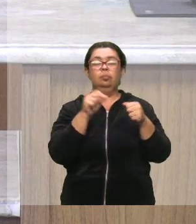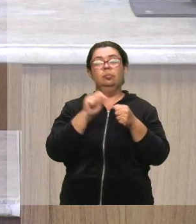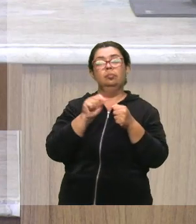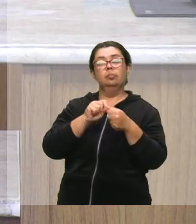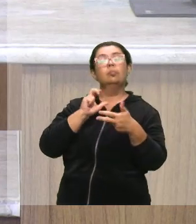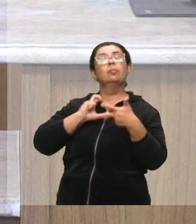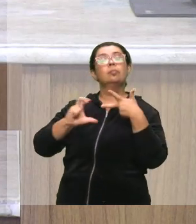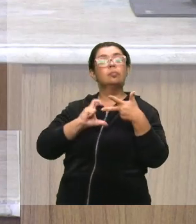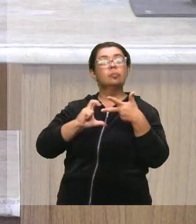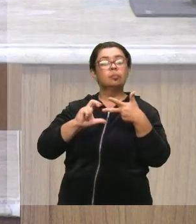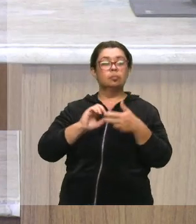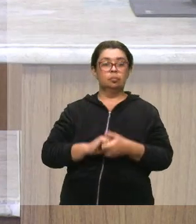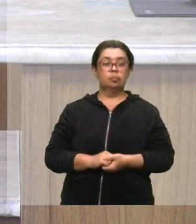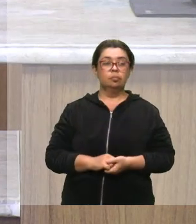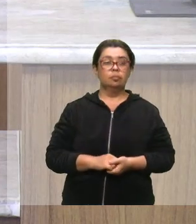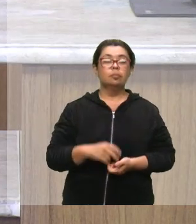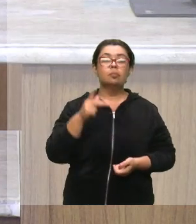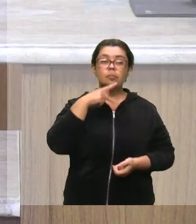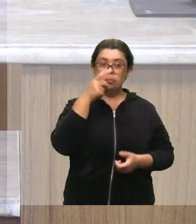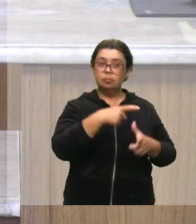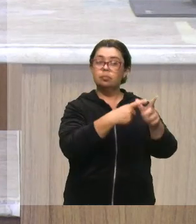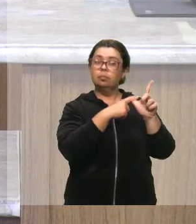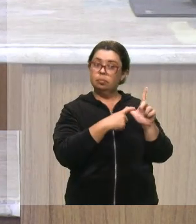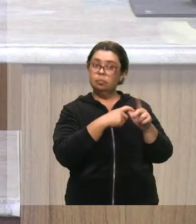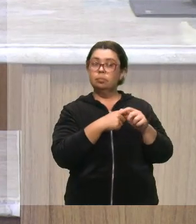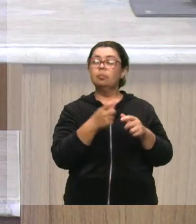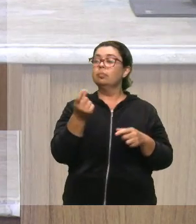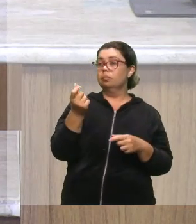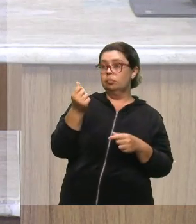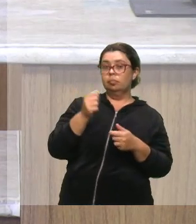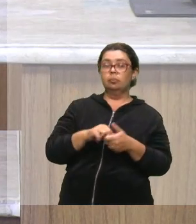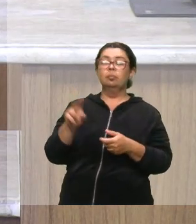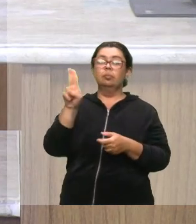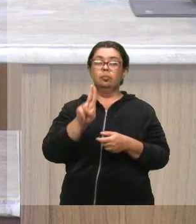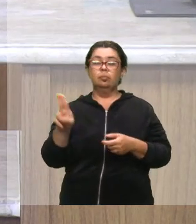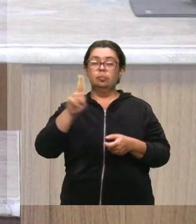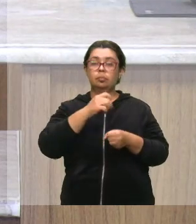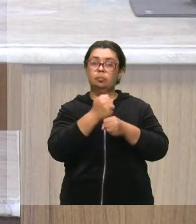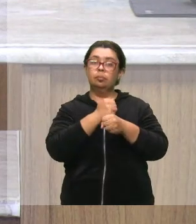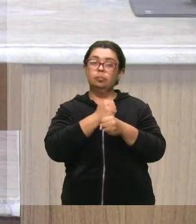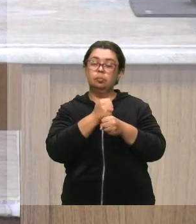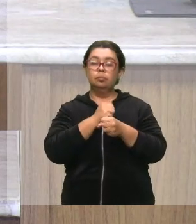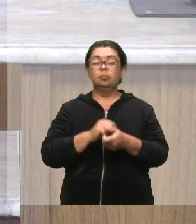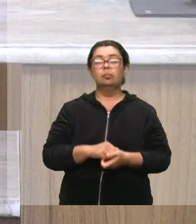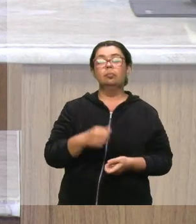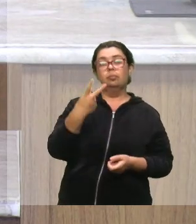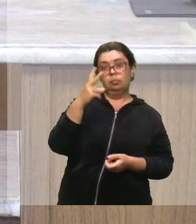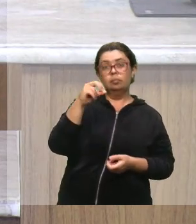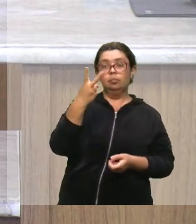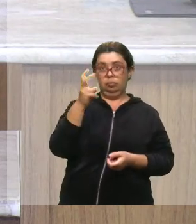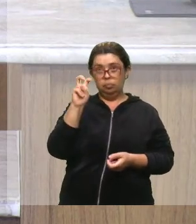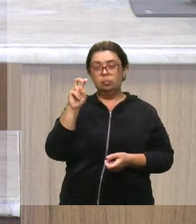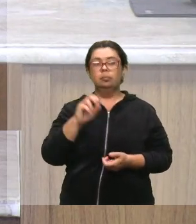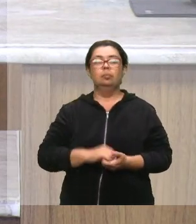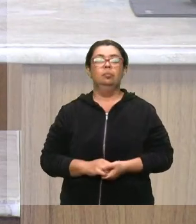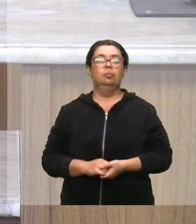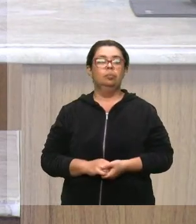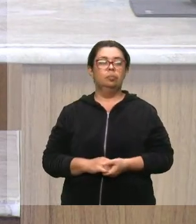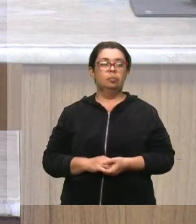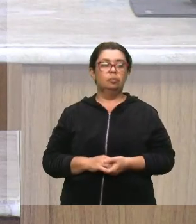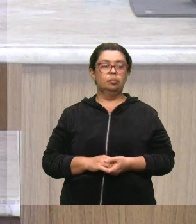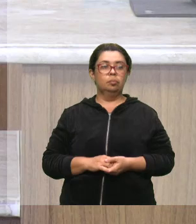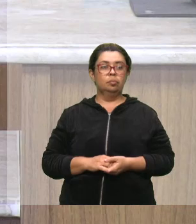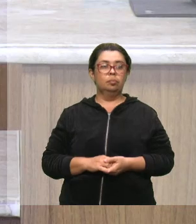Executivo estabelece as despesas e receitas que serão realizadas no próximo exercício.